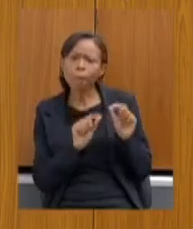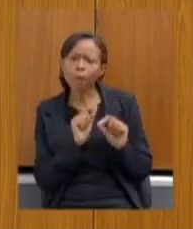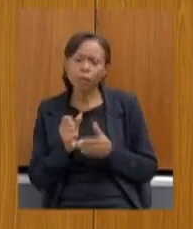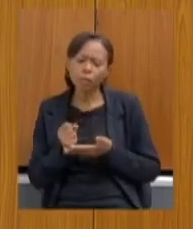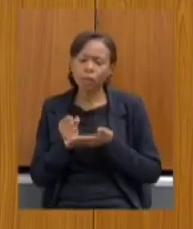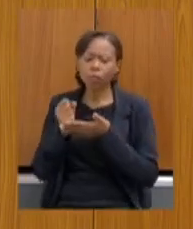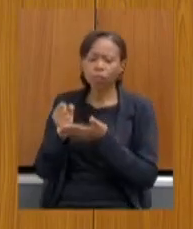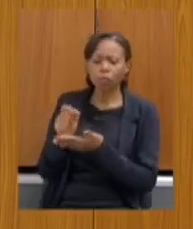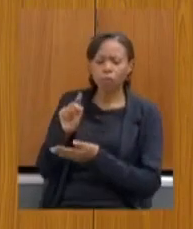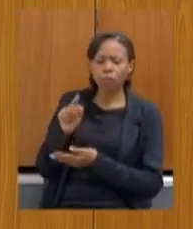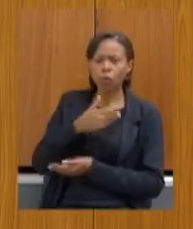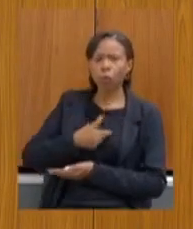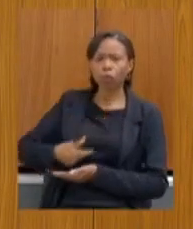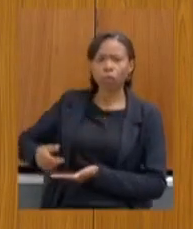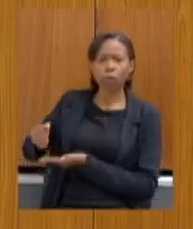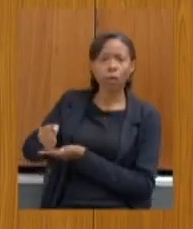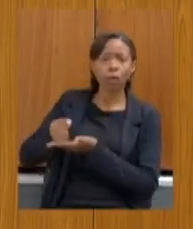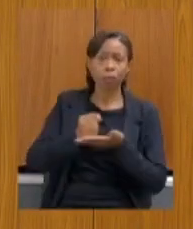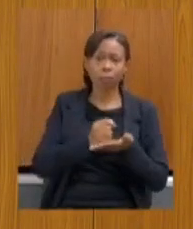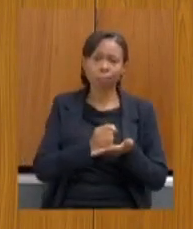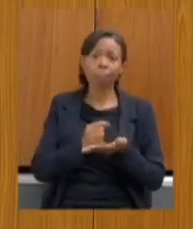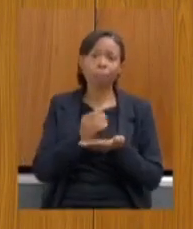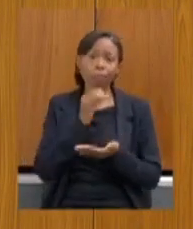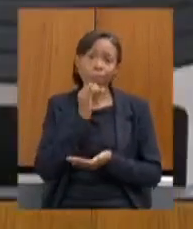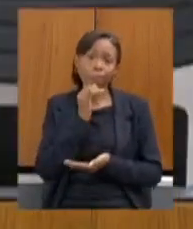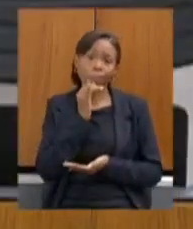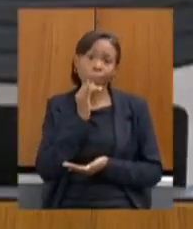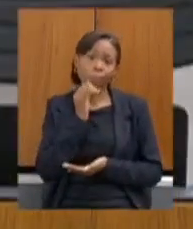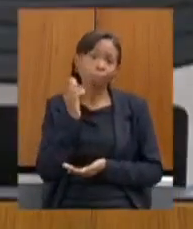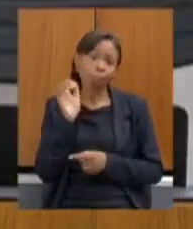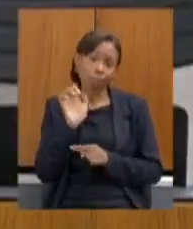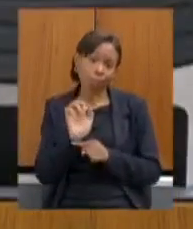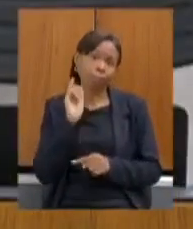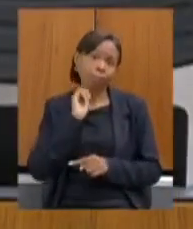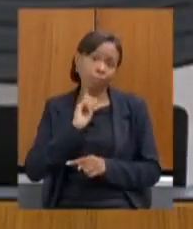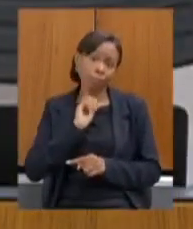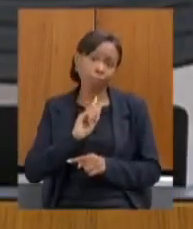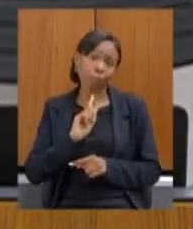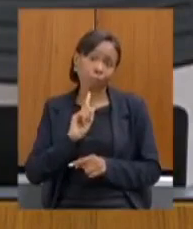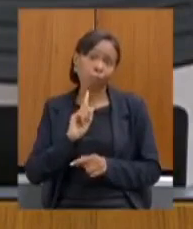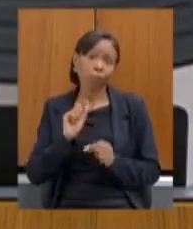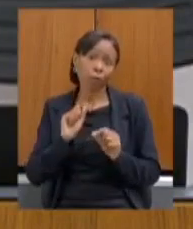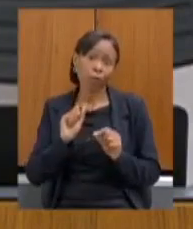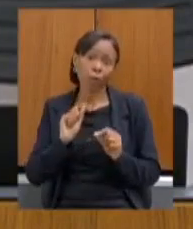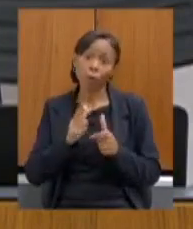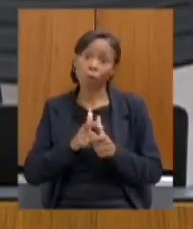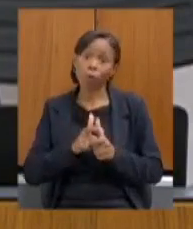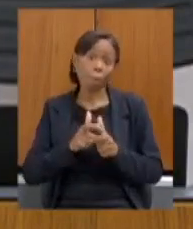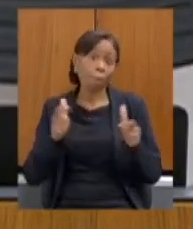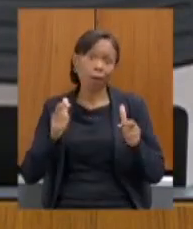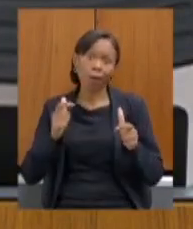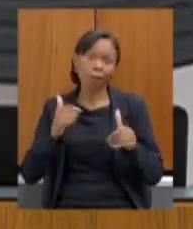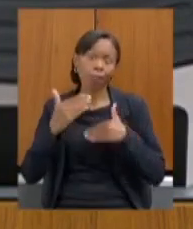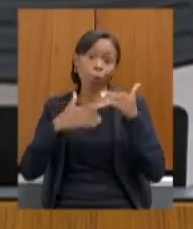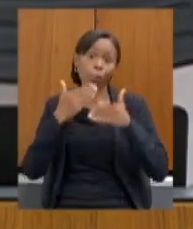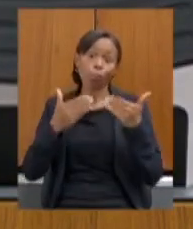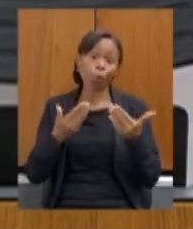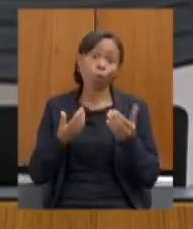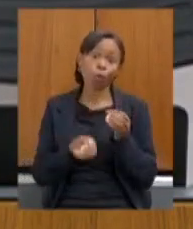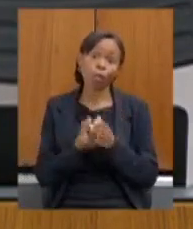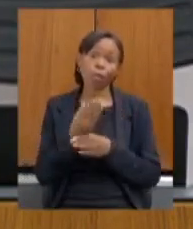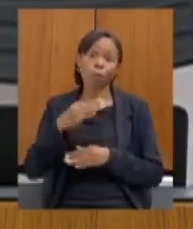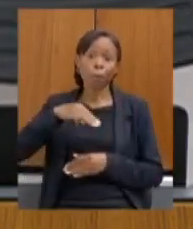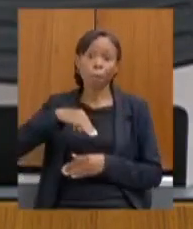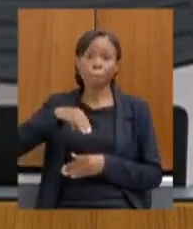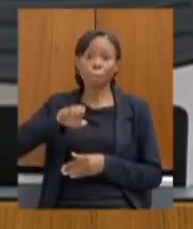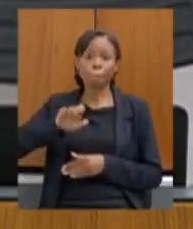Uma delas, simples, é tornar o Estado de Minas Gerais o maior produtor de mel, por exemplo, com tão pouco. Podemos ajudar